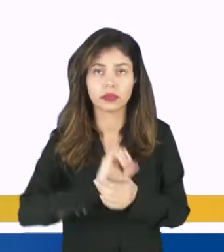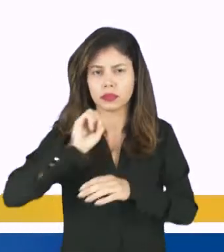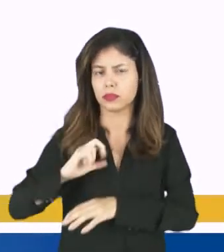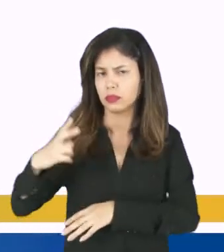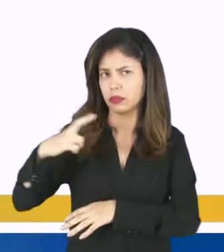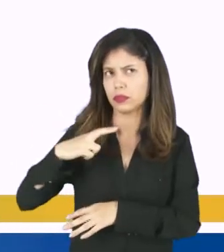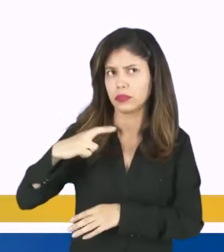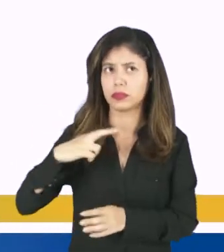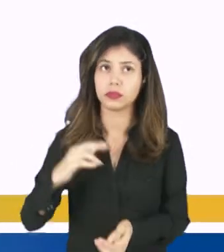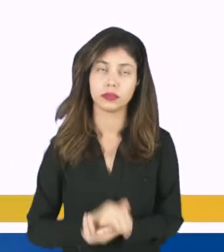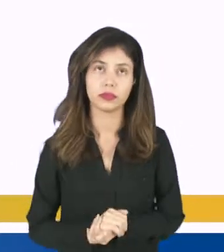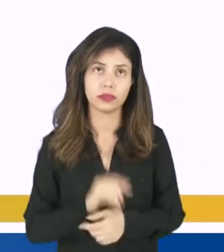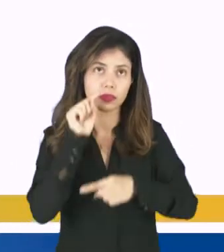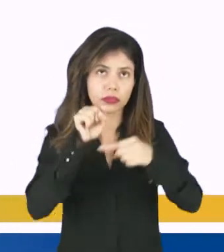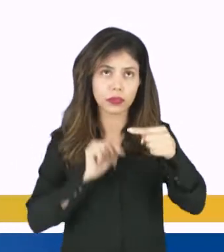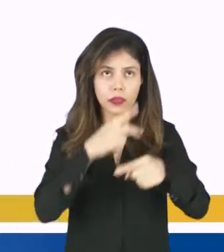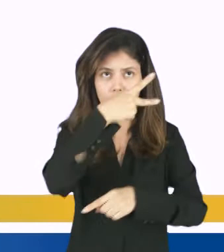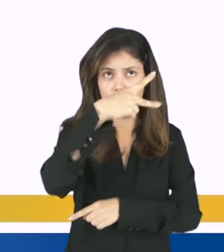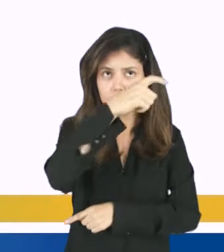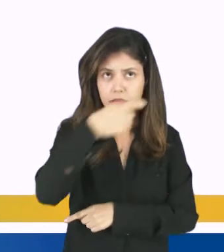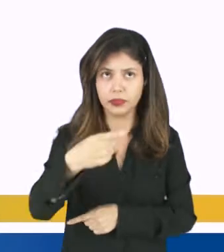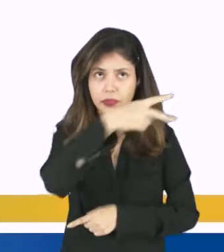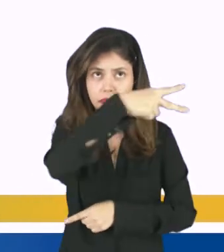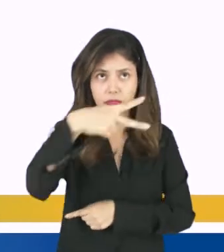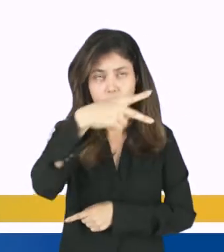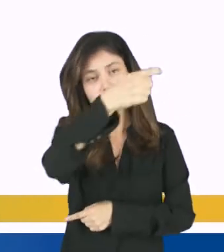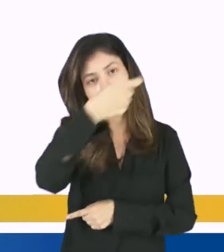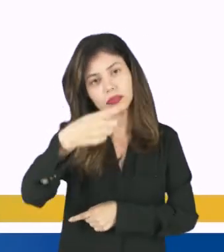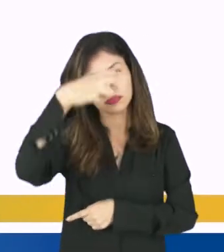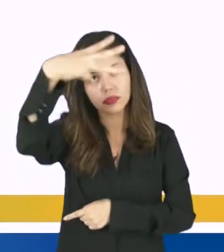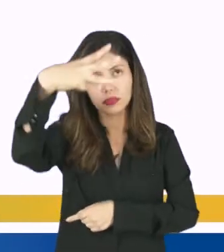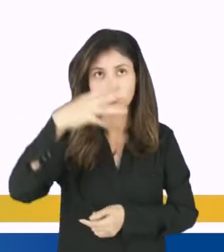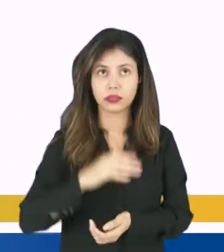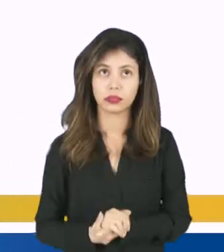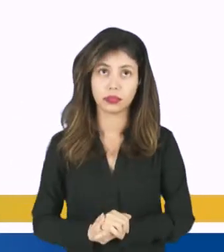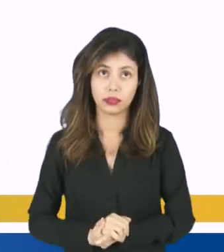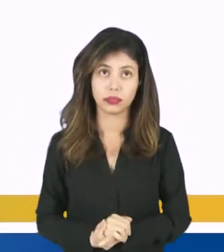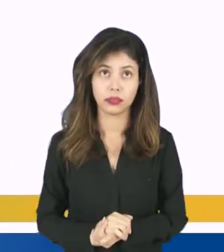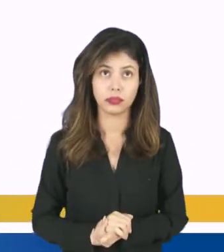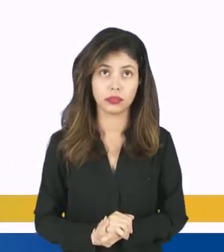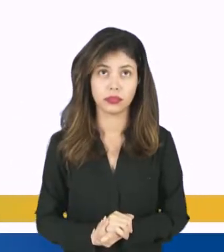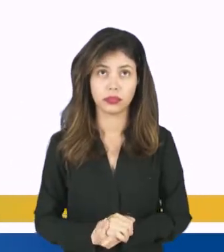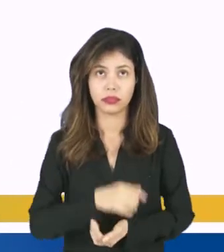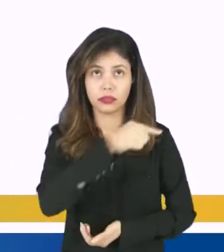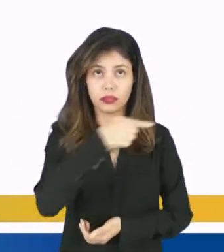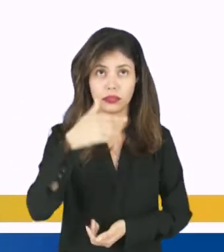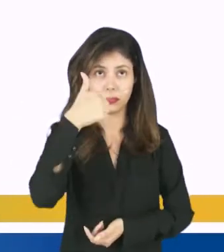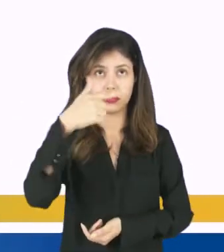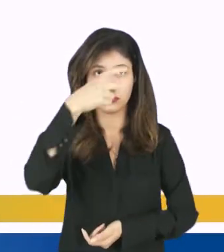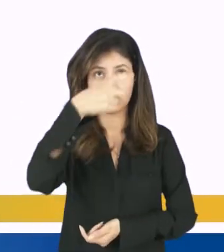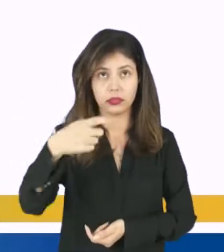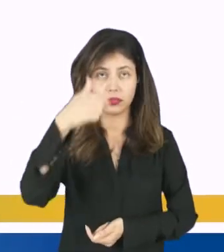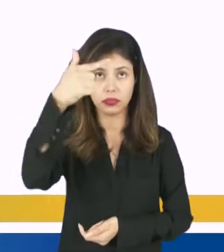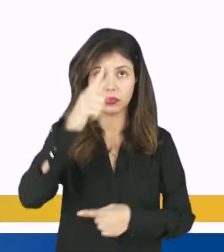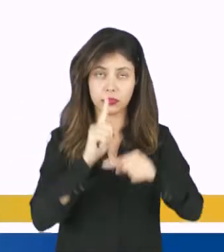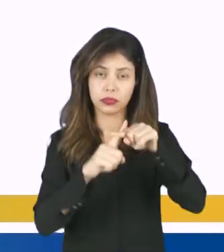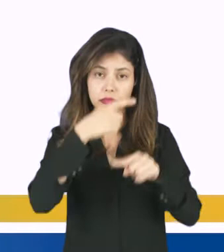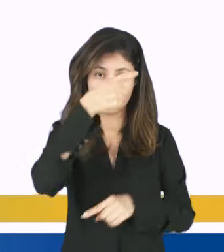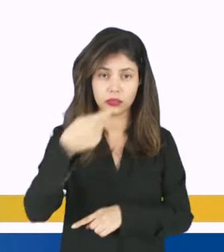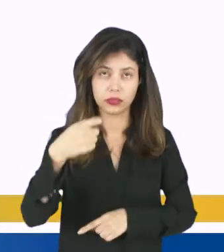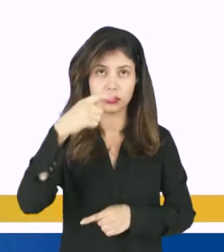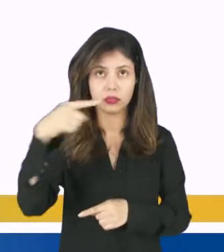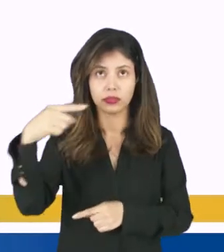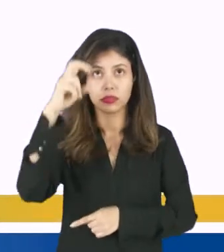particular, dividindo a p de x, que é o polinômio x ao cubo menos 2x ao quadrado mais x menos